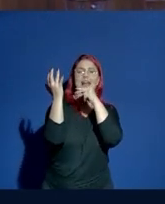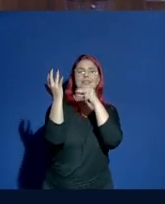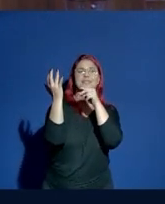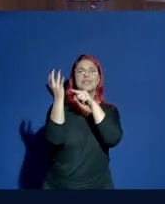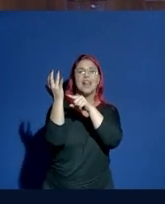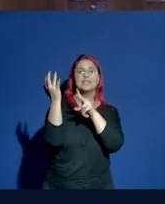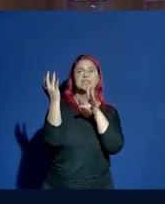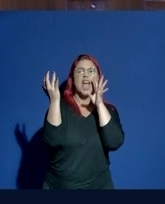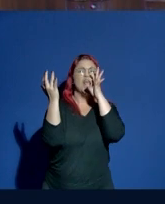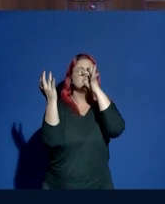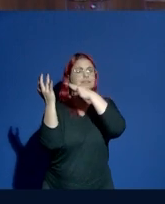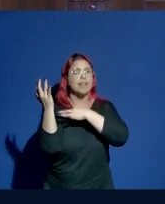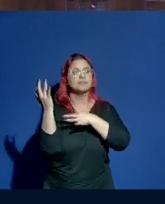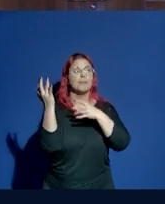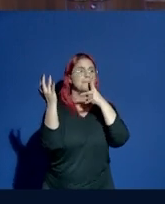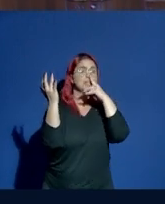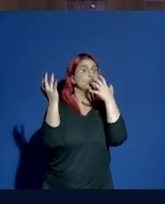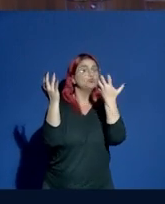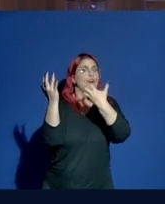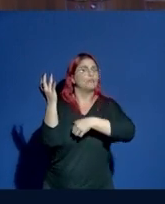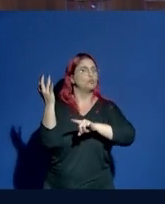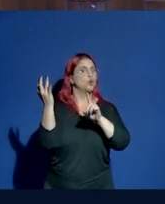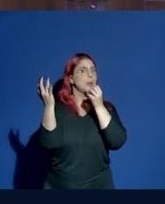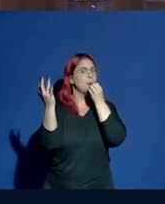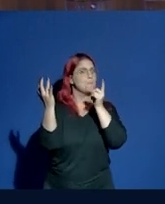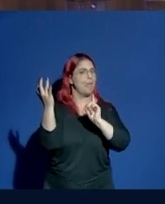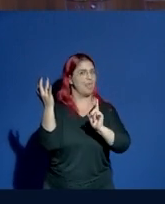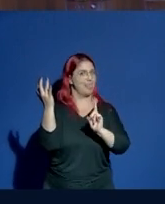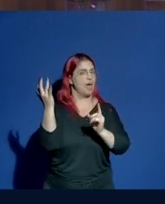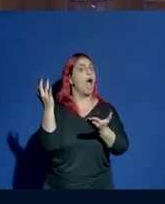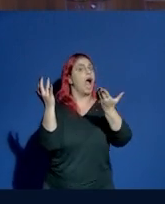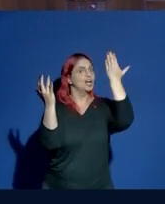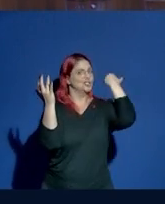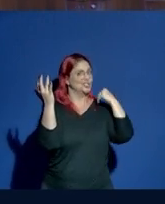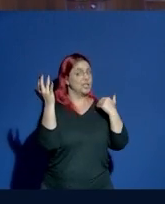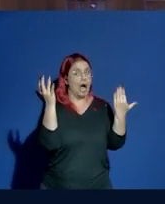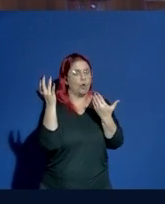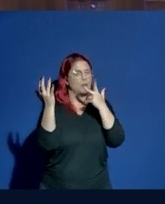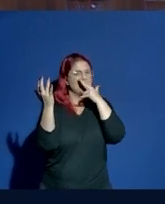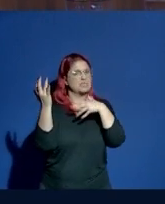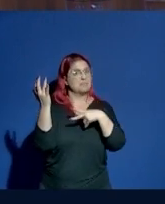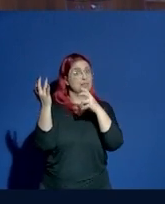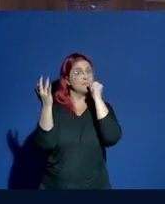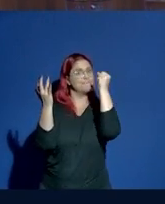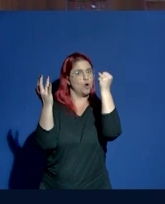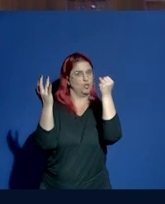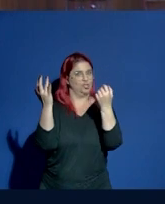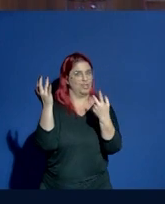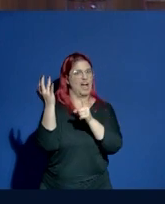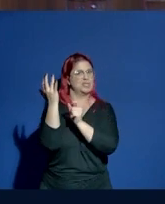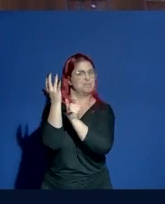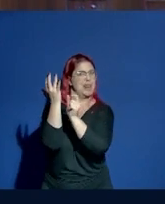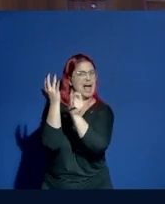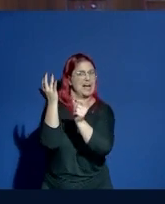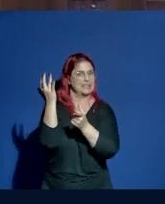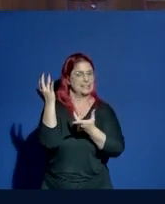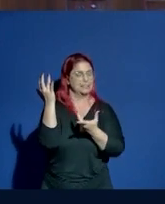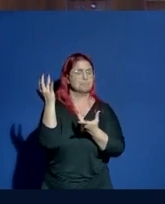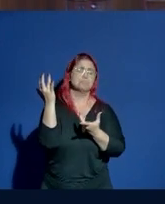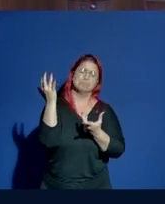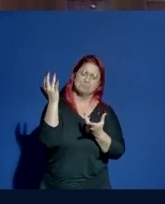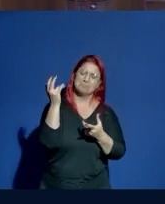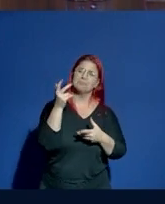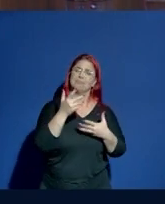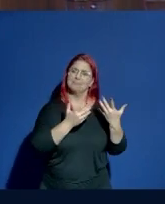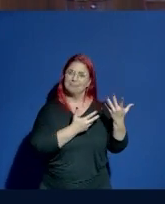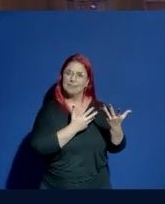elas. E elas não estão funcionando tão bem quanto funcionava. Ok? Está diminuindo a eficiência e para